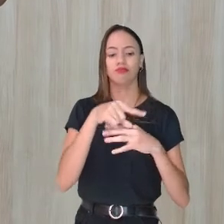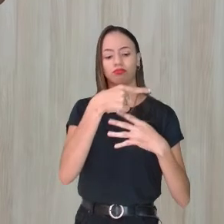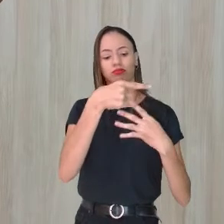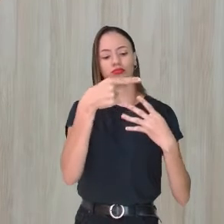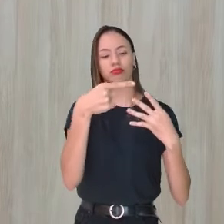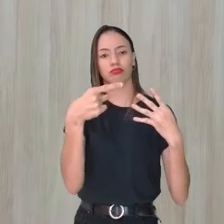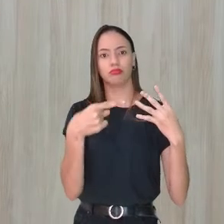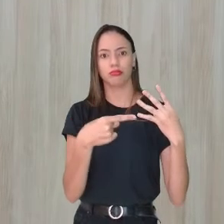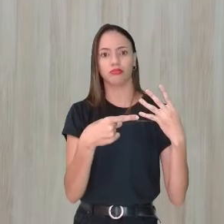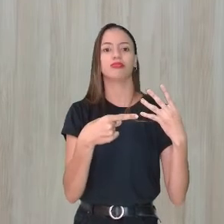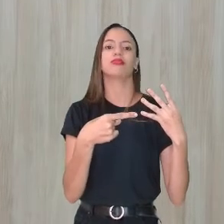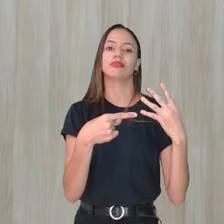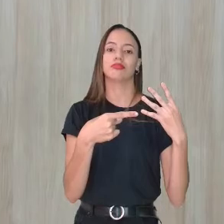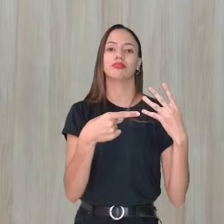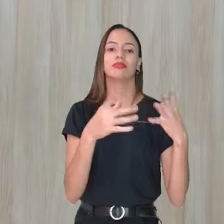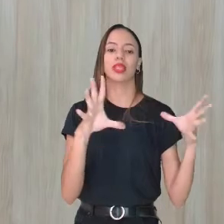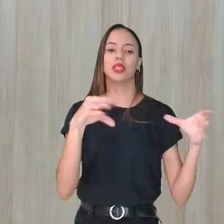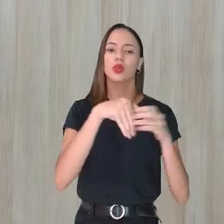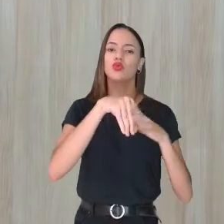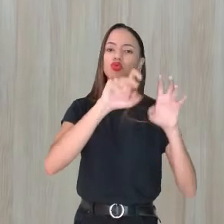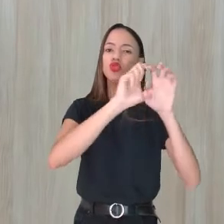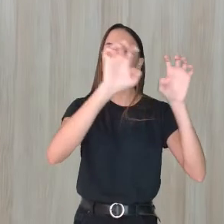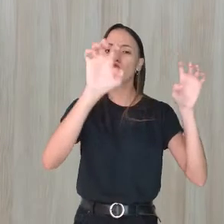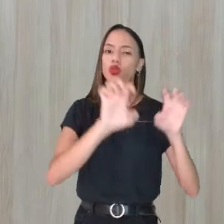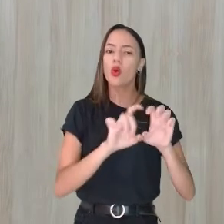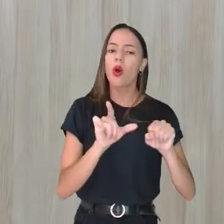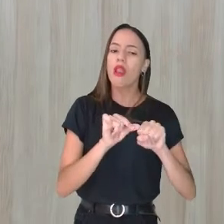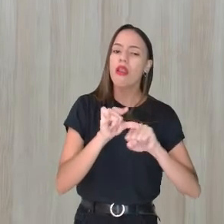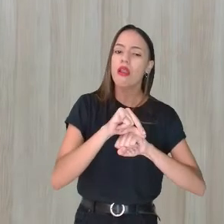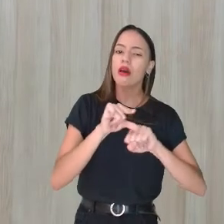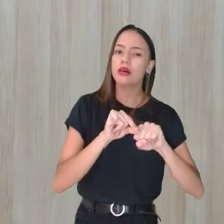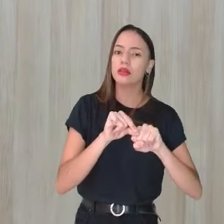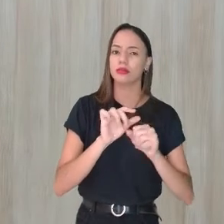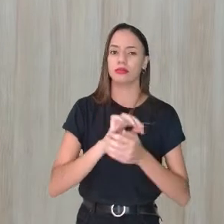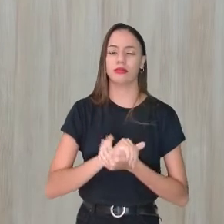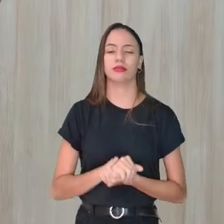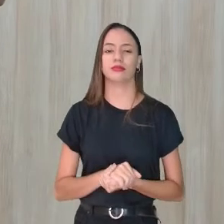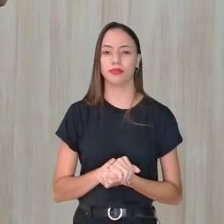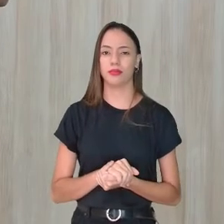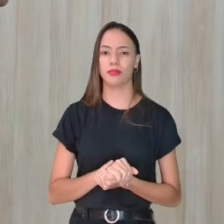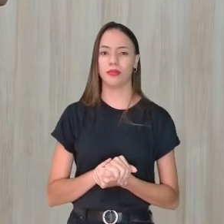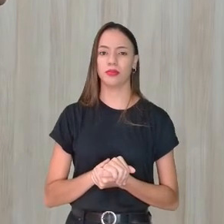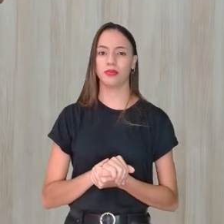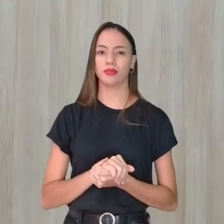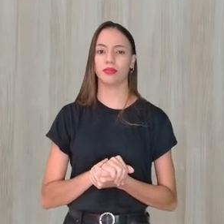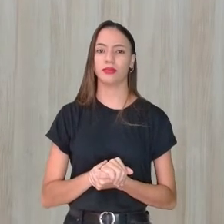esses elementos que constituem a argumentação.